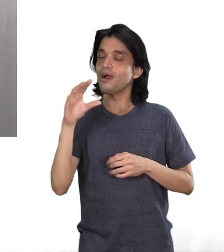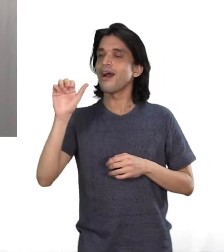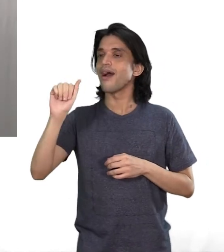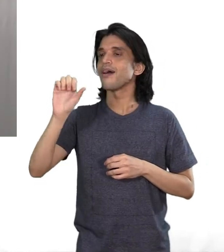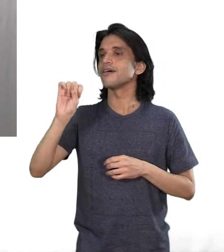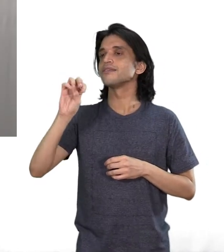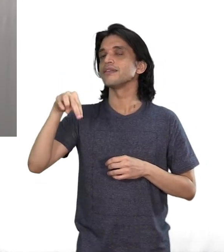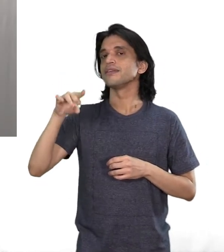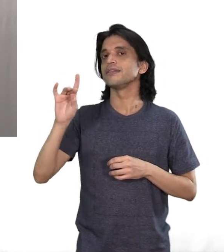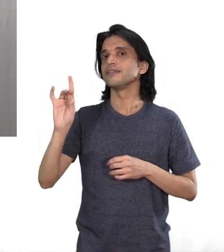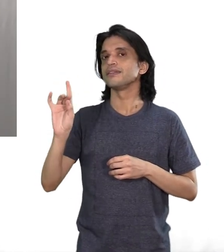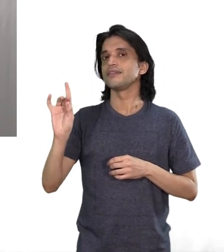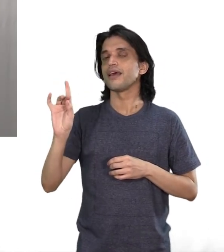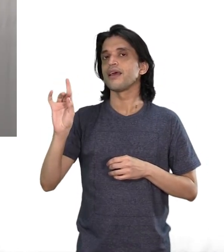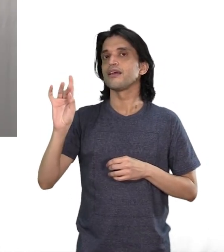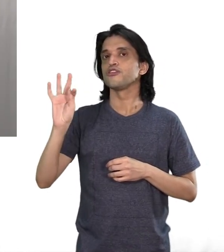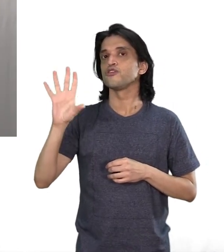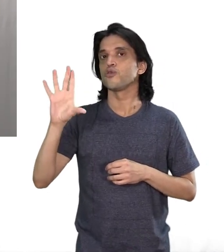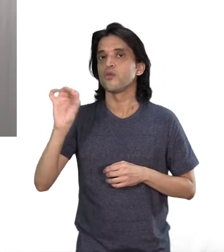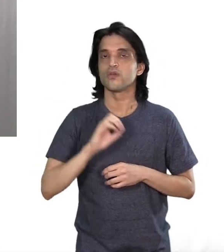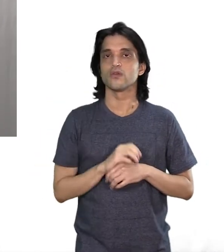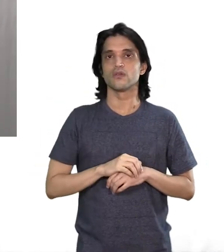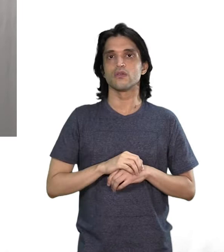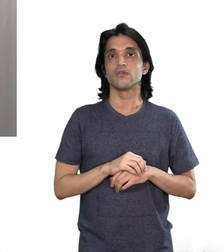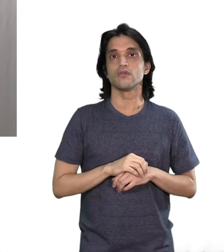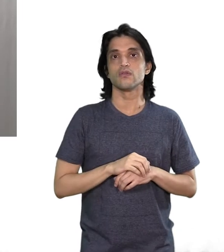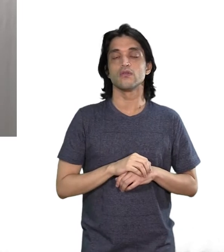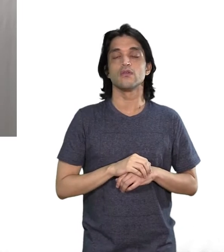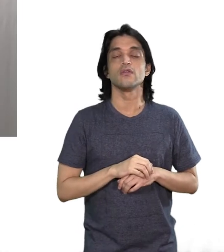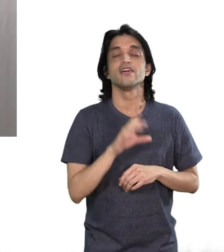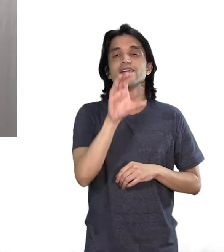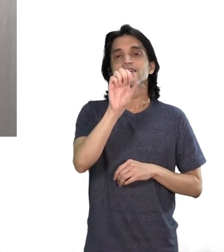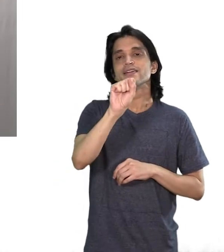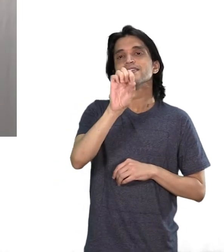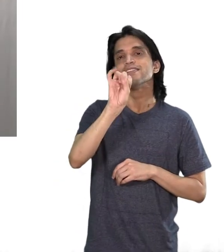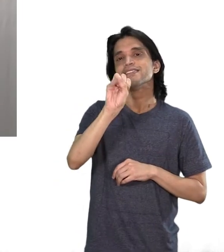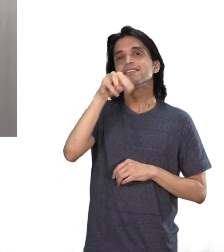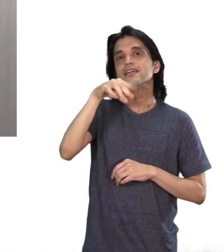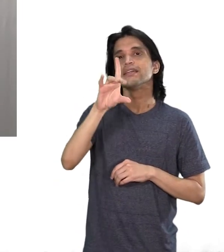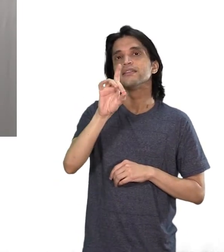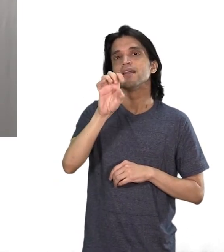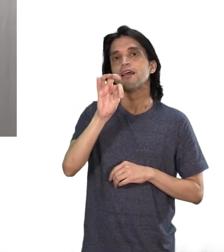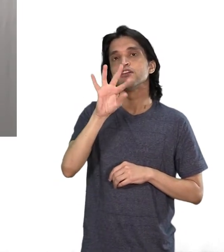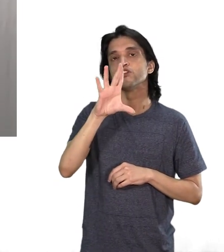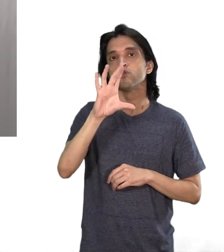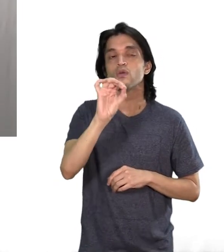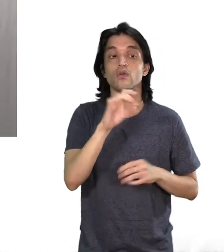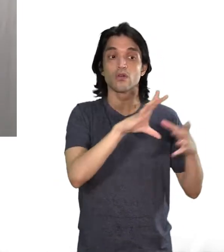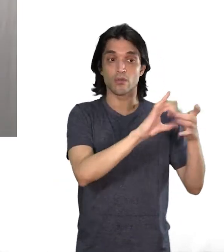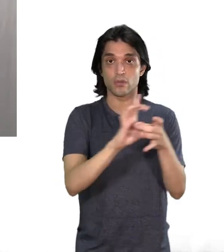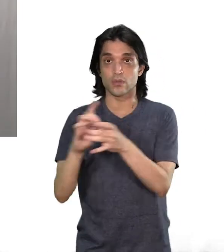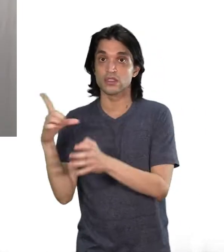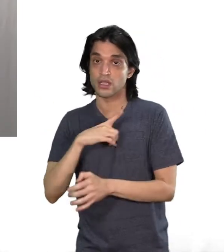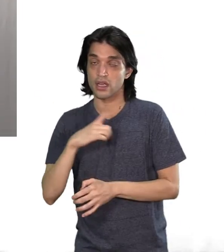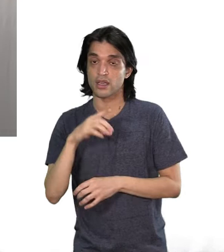aprender. As sindéticas são aquelas que trazem conjunção e as assindéticas, as que não trazem